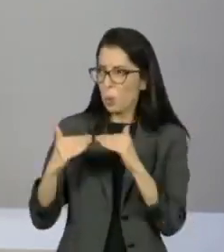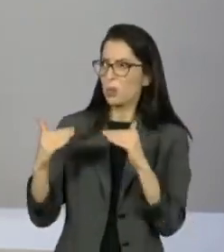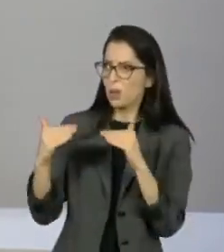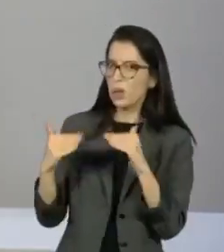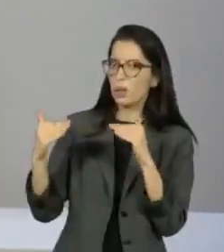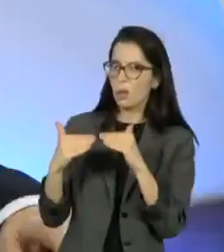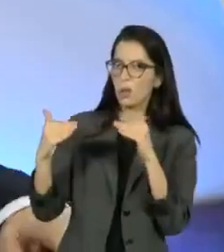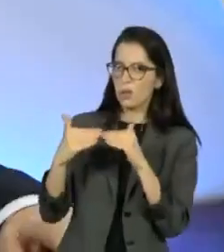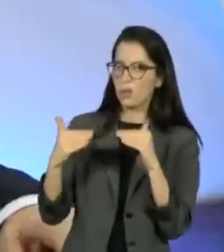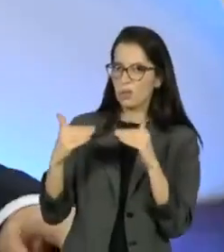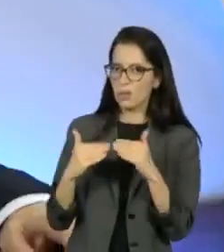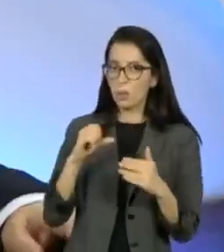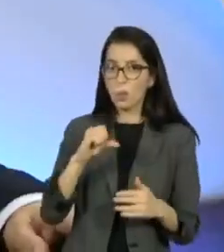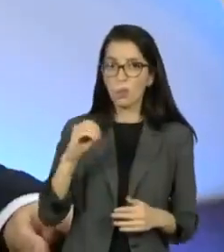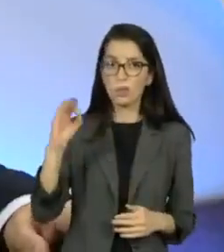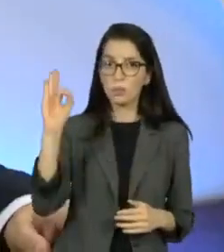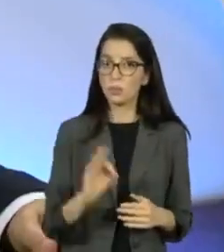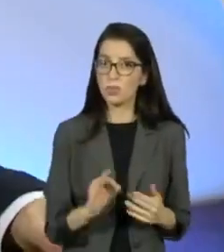de aderência.